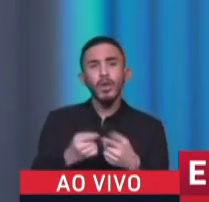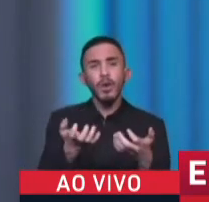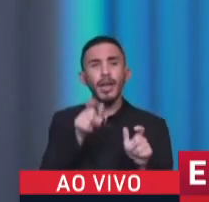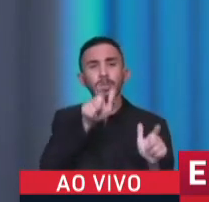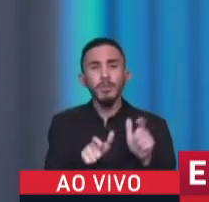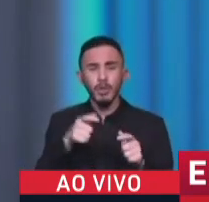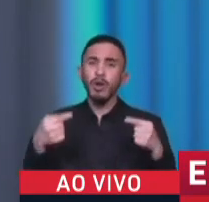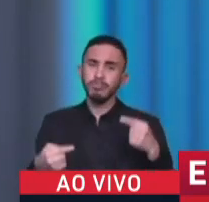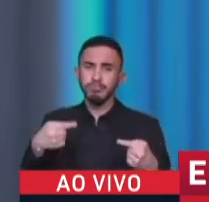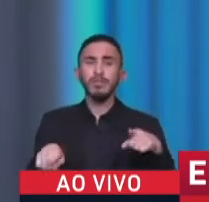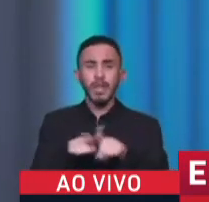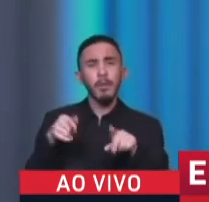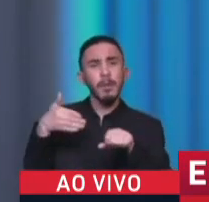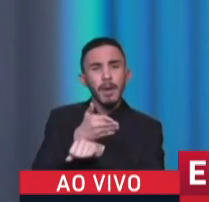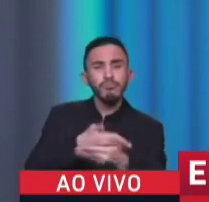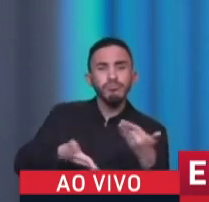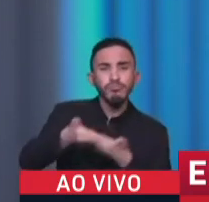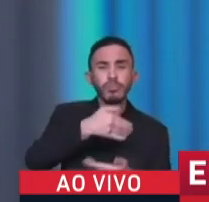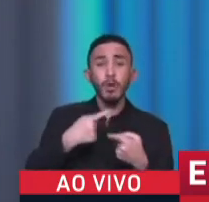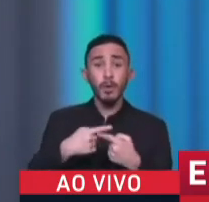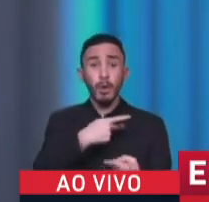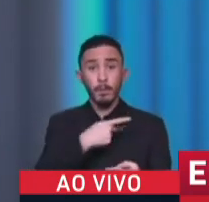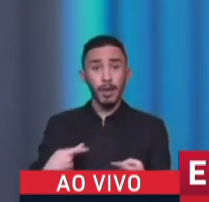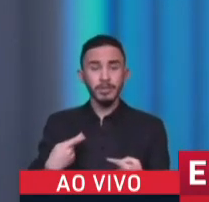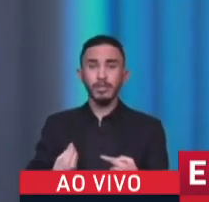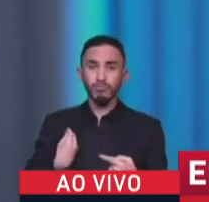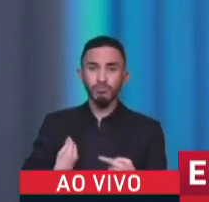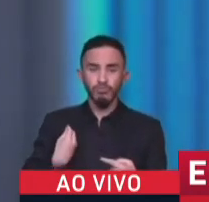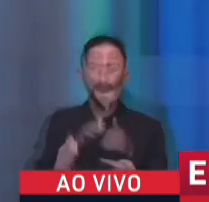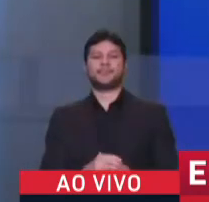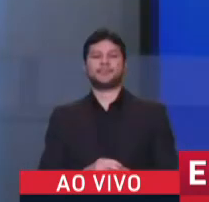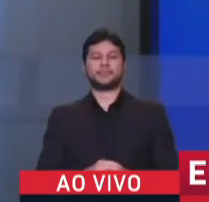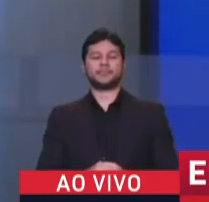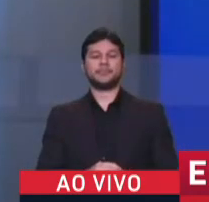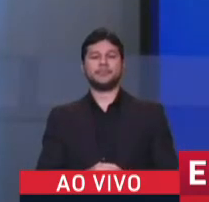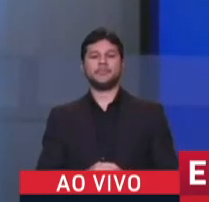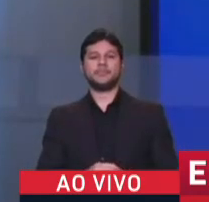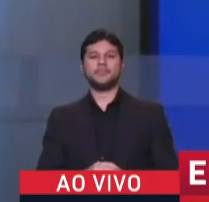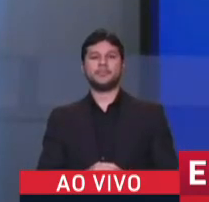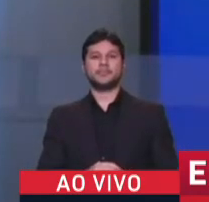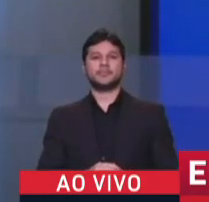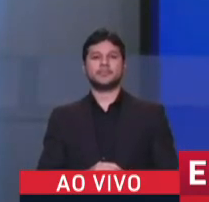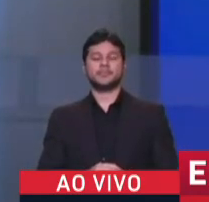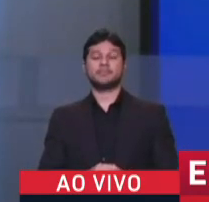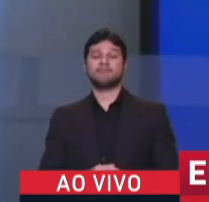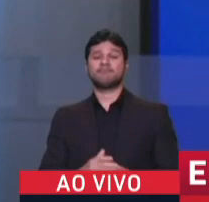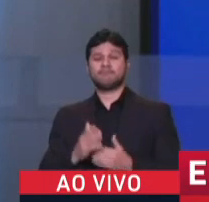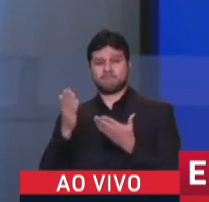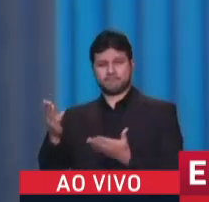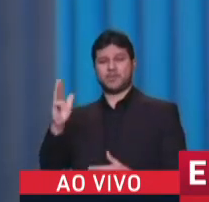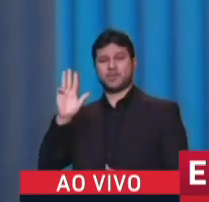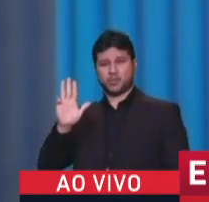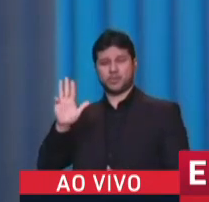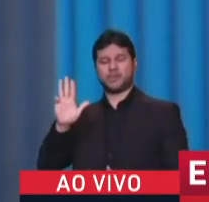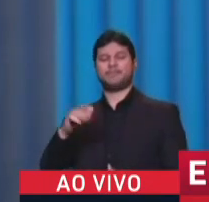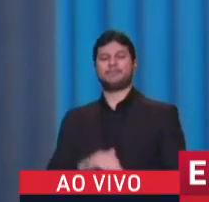Mota, são 20 mil Pipernos para um SCAF. Quer dizer, você tem aí uma desproporção gigantesca na mídia.